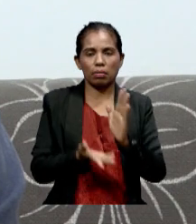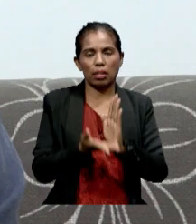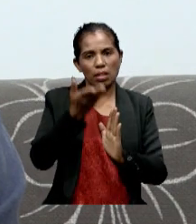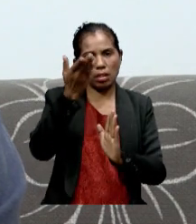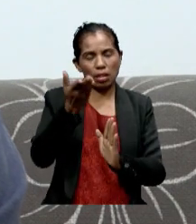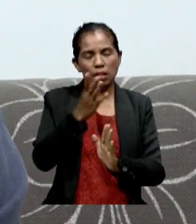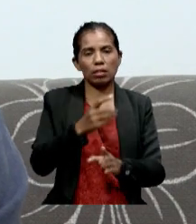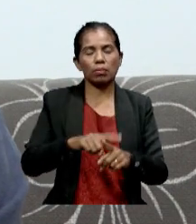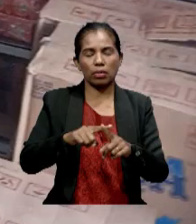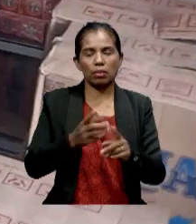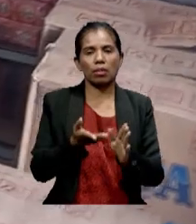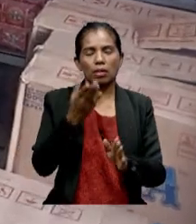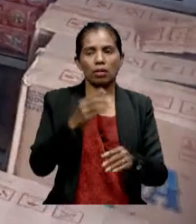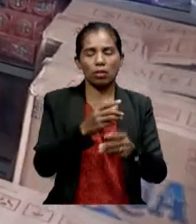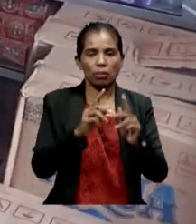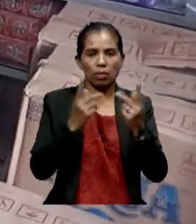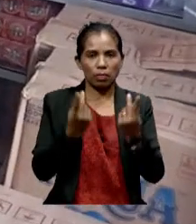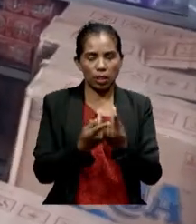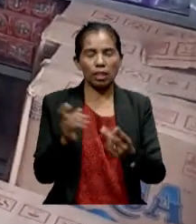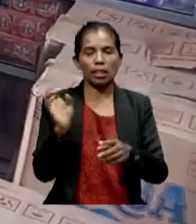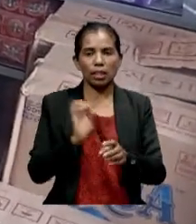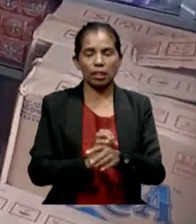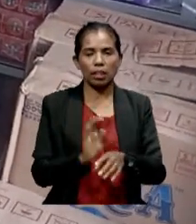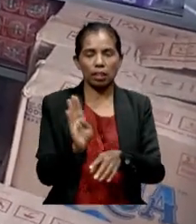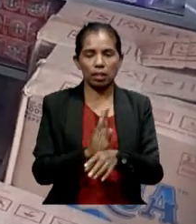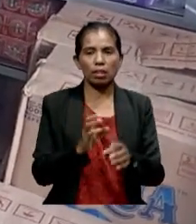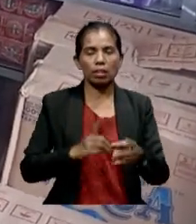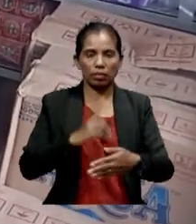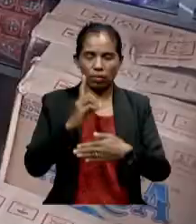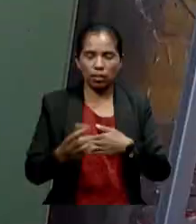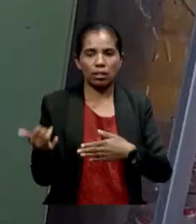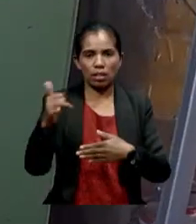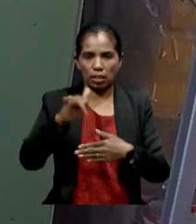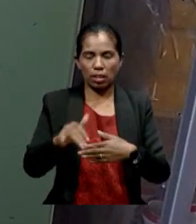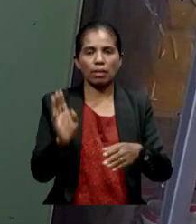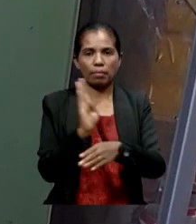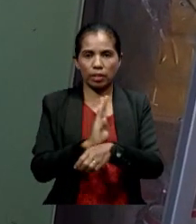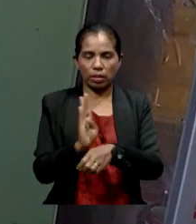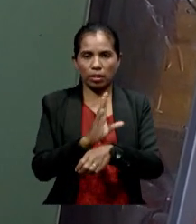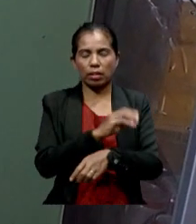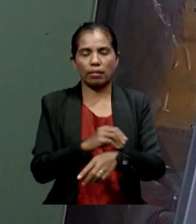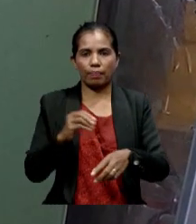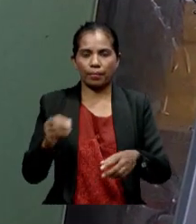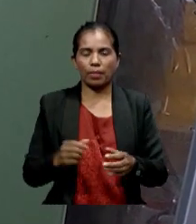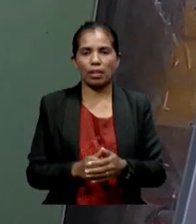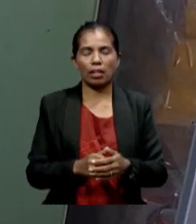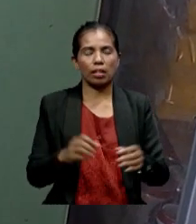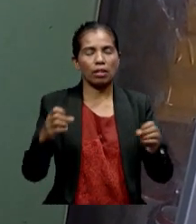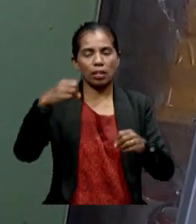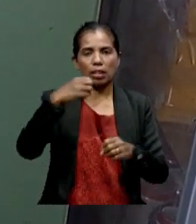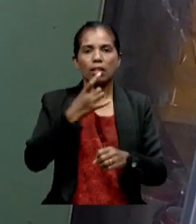mos ba empresa kik sira atu desenvolve diak sira ne negosio pior liu tan banhira eletricidade ne lakan